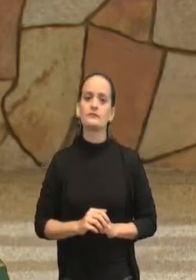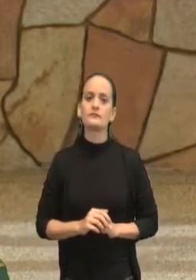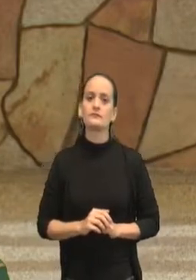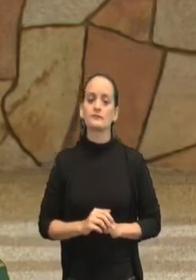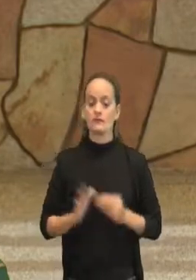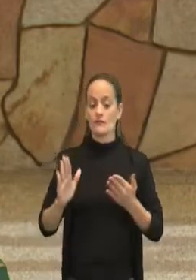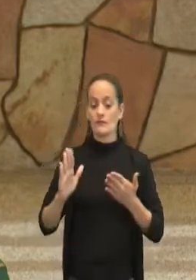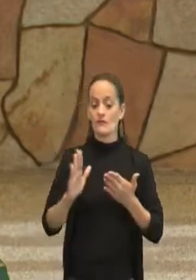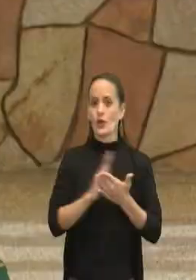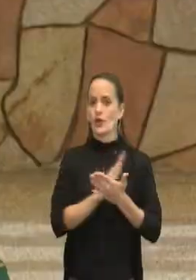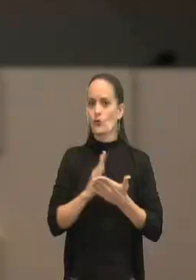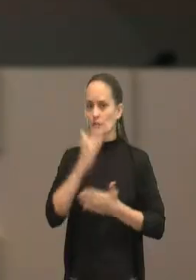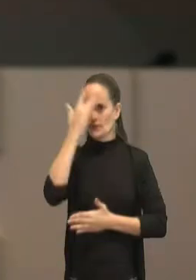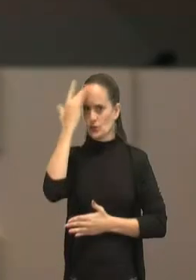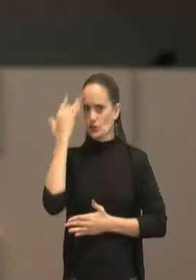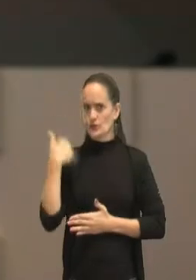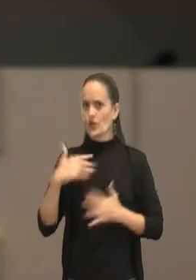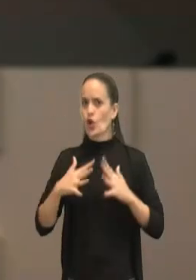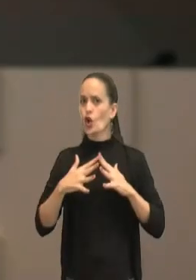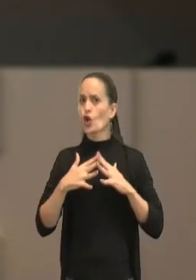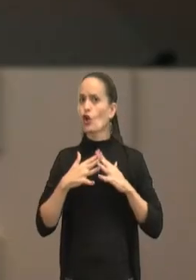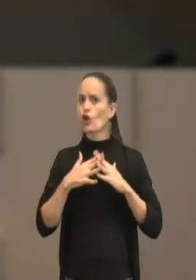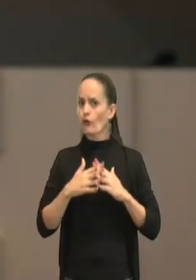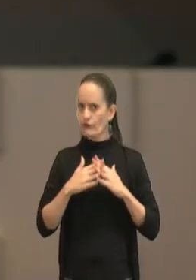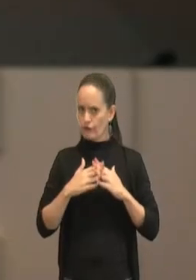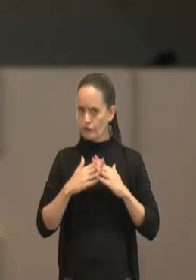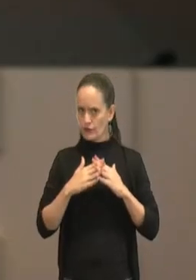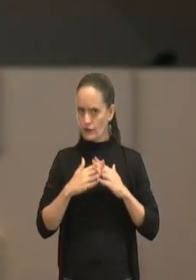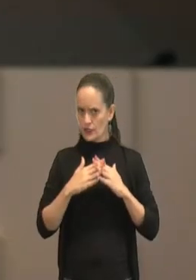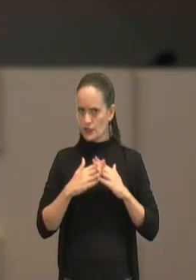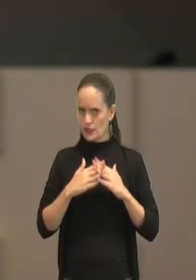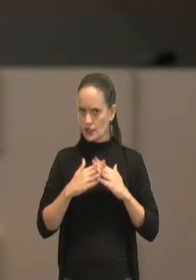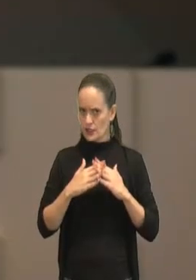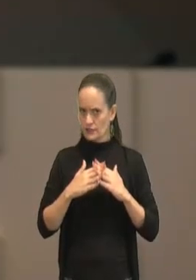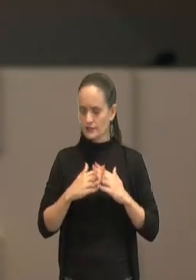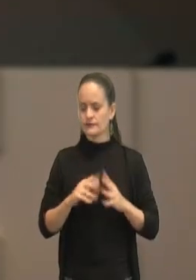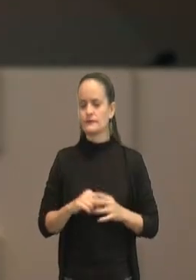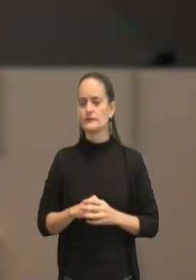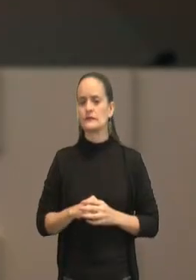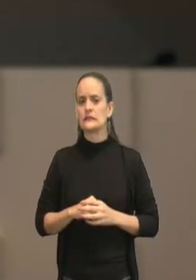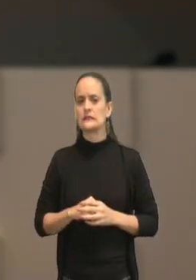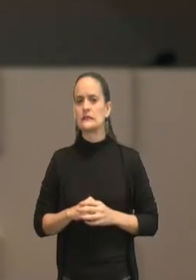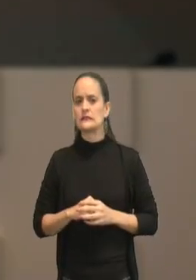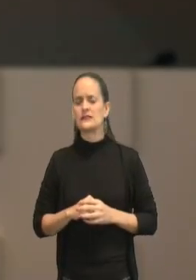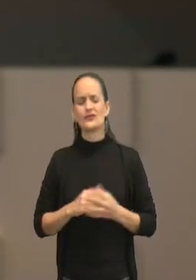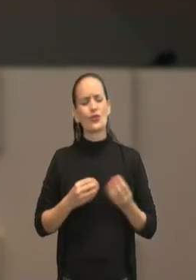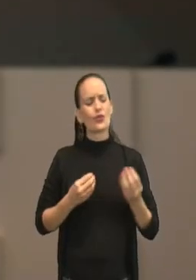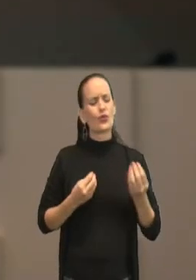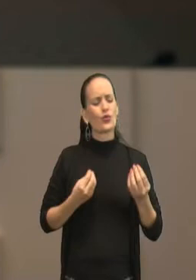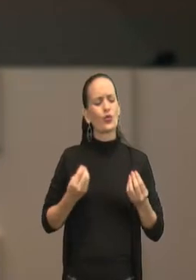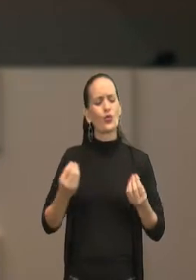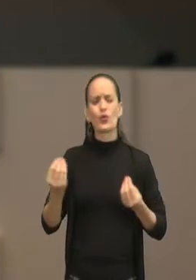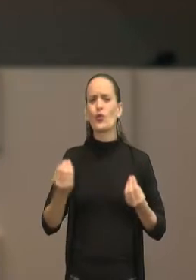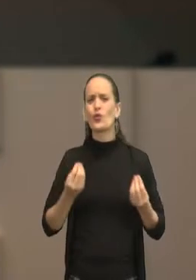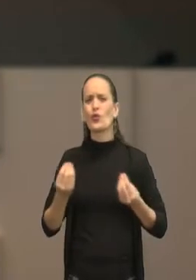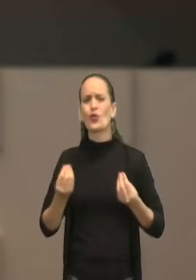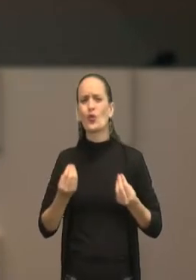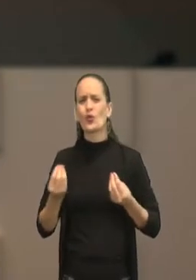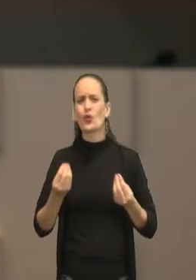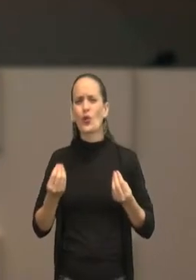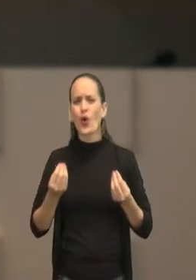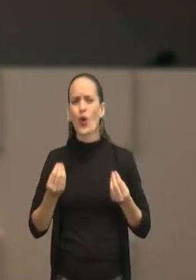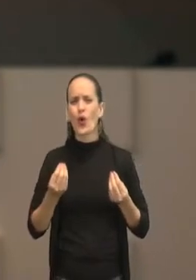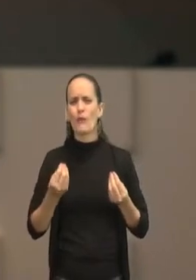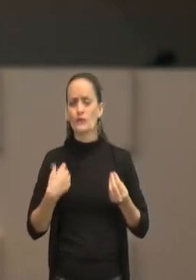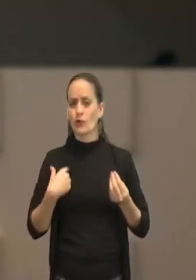ficam muito confusas. Algumas pessoas, então, não conseguem entender como isso pode funcionar, e aqui eu quero trazer